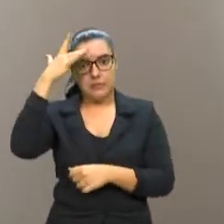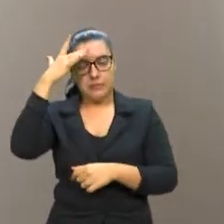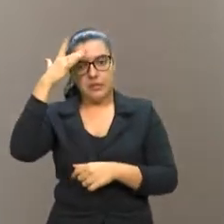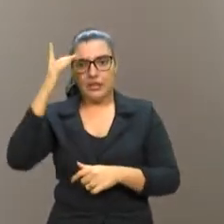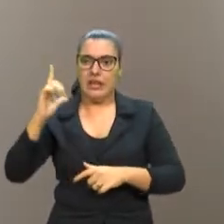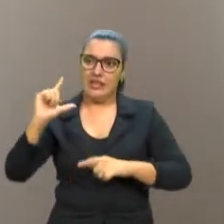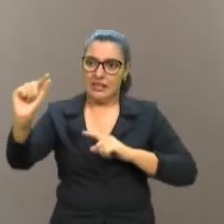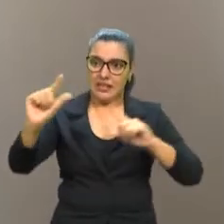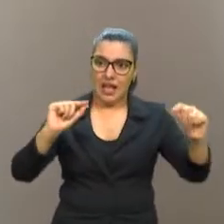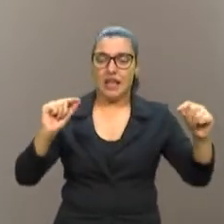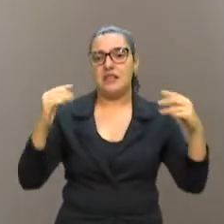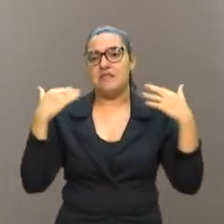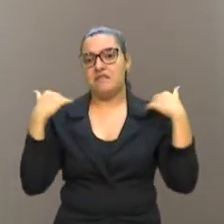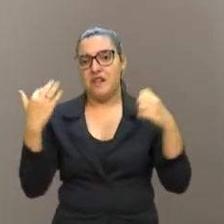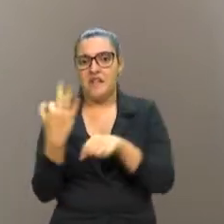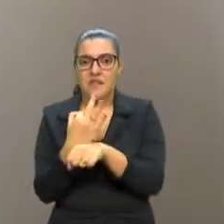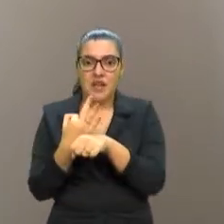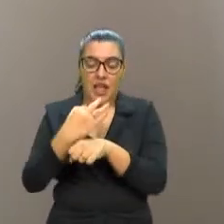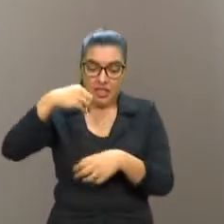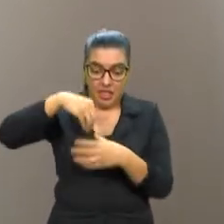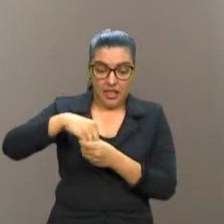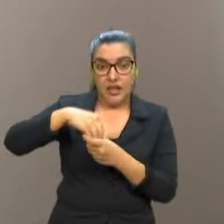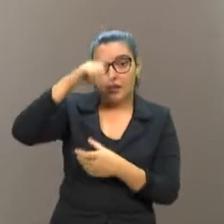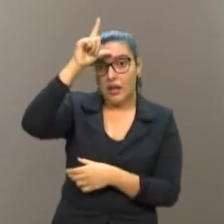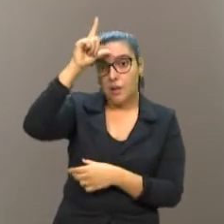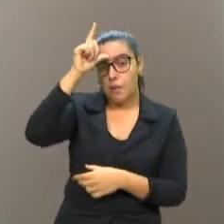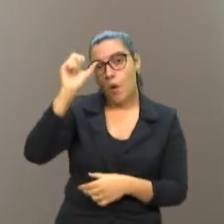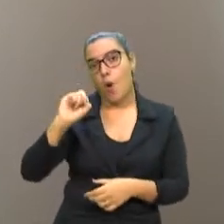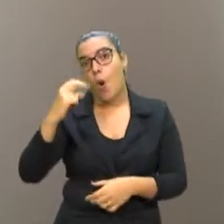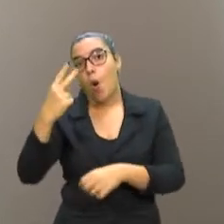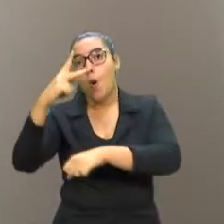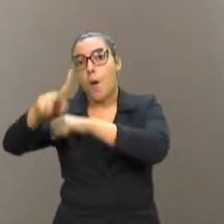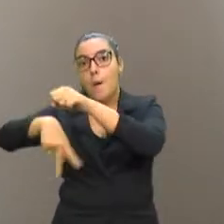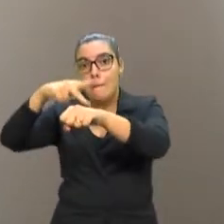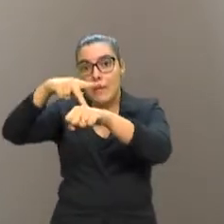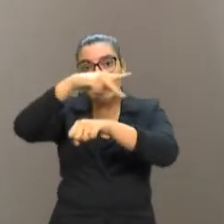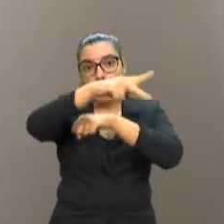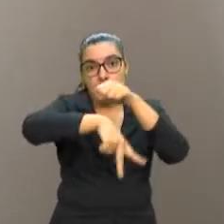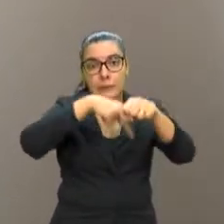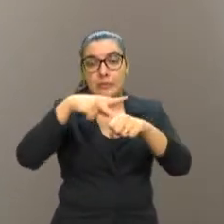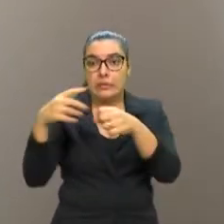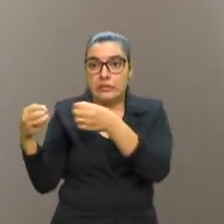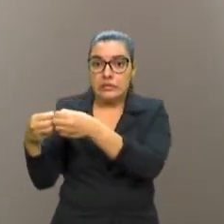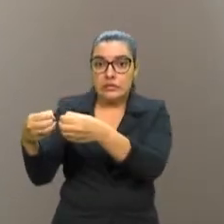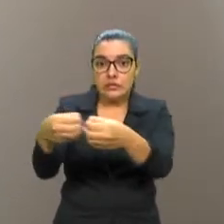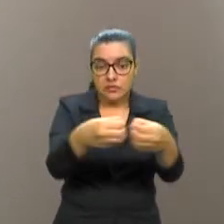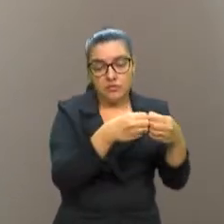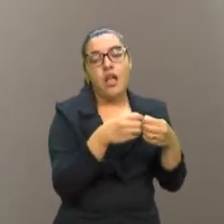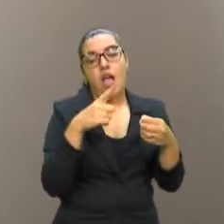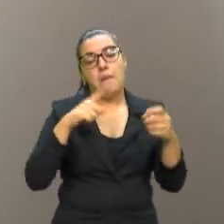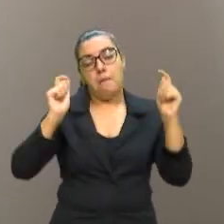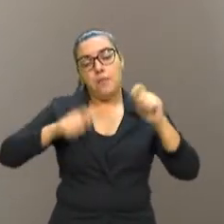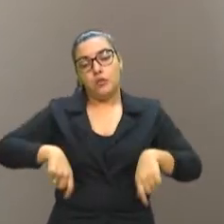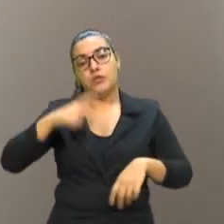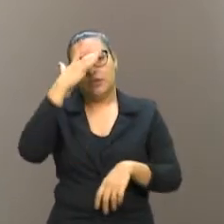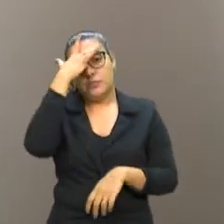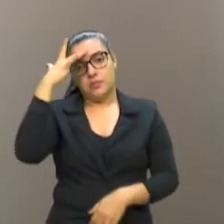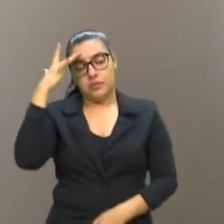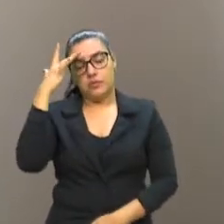de férias, mesmo aqui dentro da Alemanha ou nos países vizinhos, é possível que essas